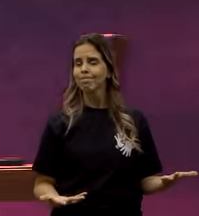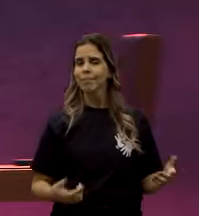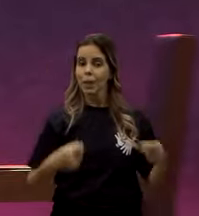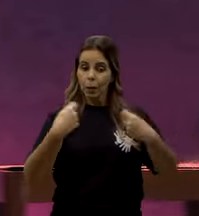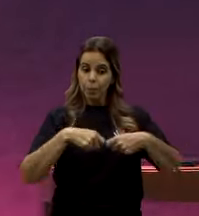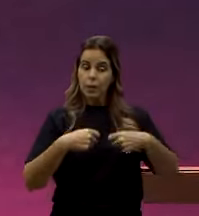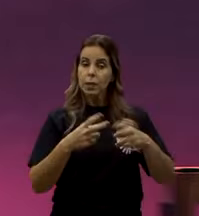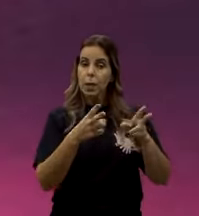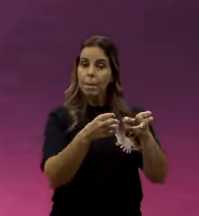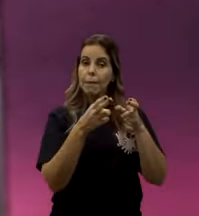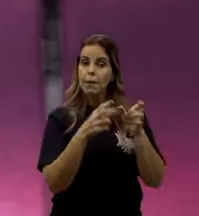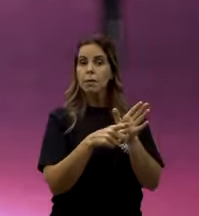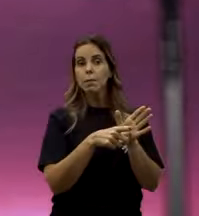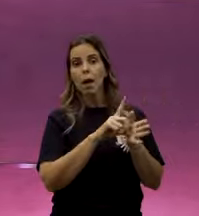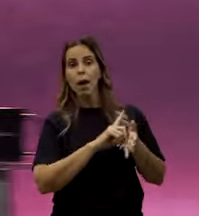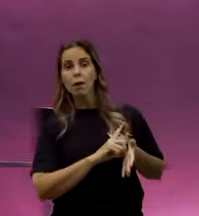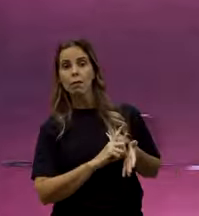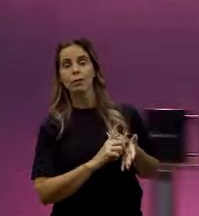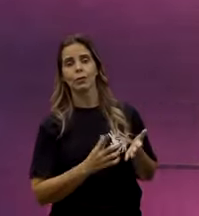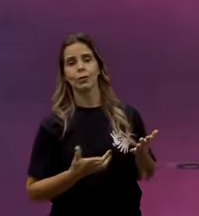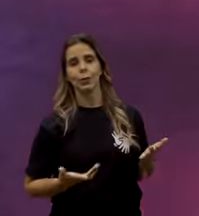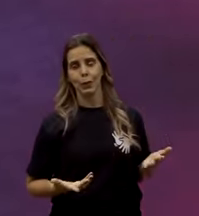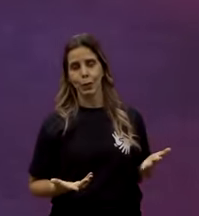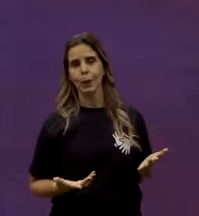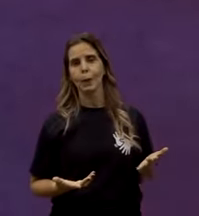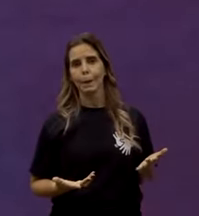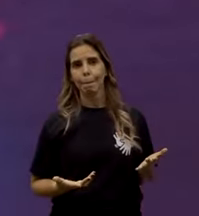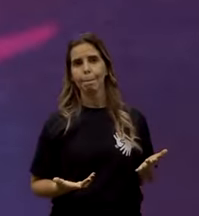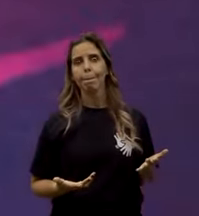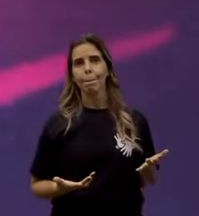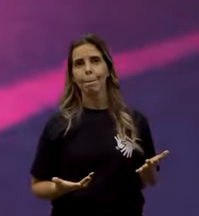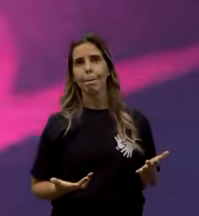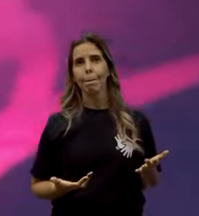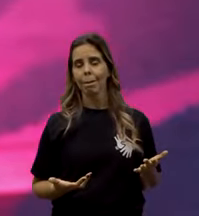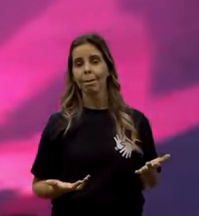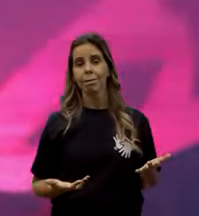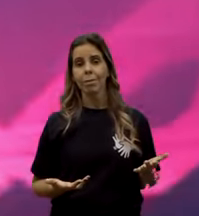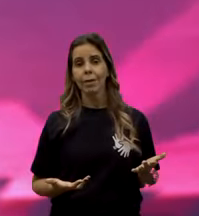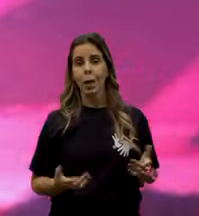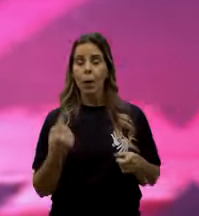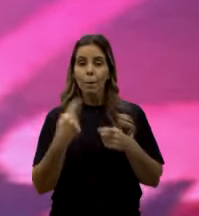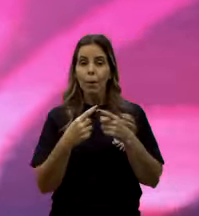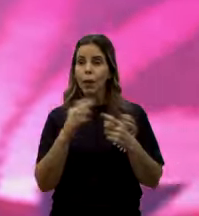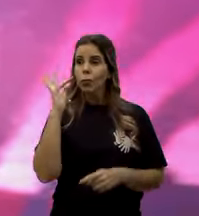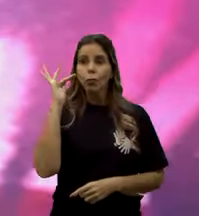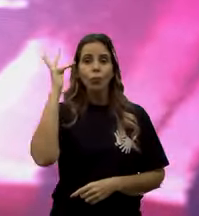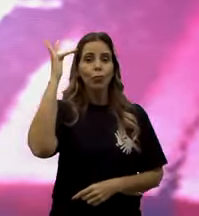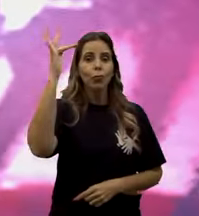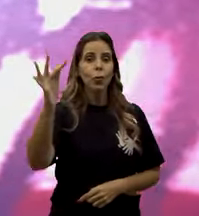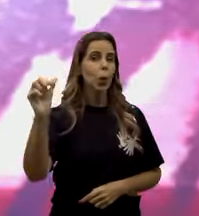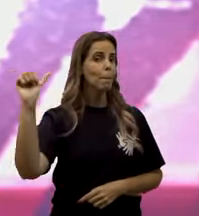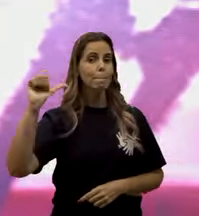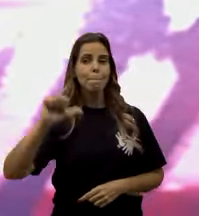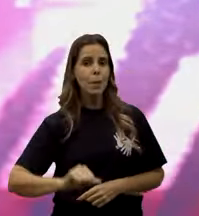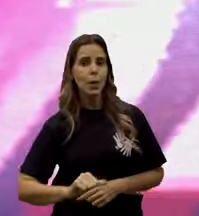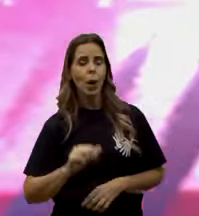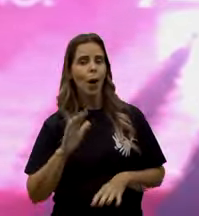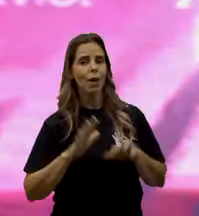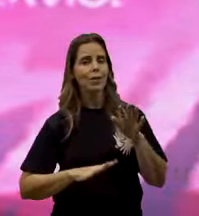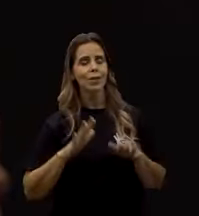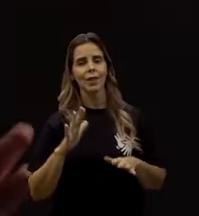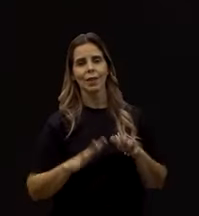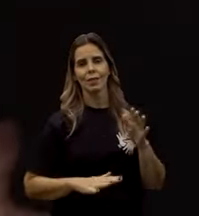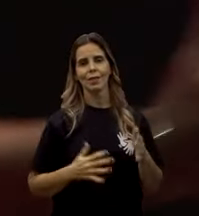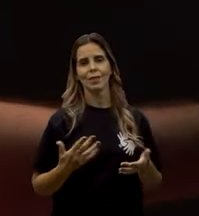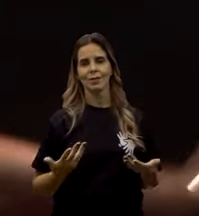o tantos des Goias Em Nome de Deus que a gente tá guerreando que o resultado é pior do que solução e a